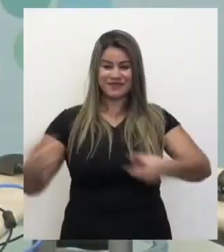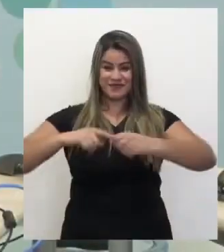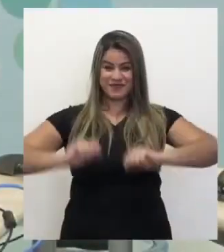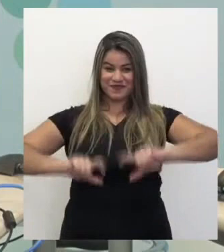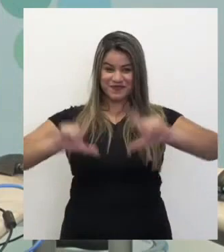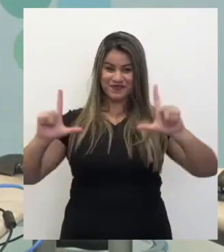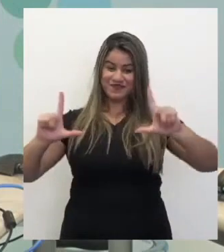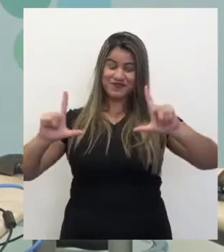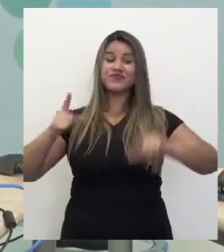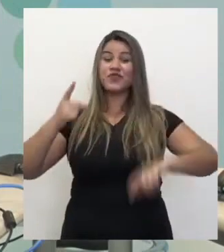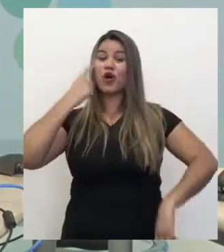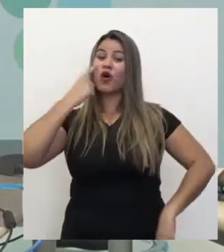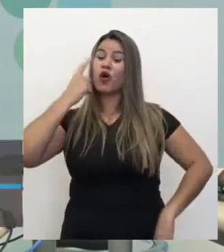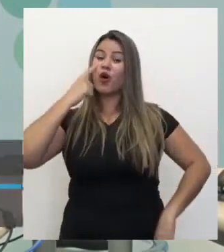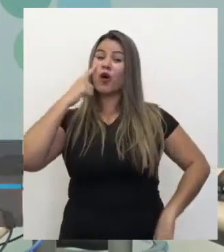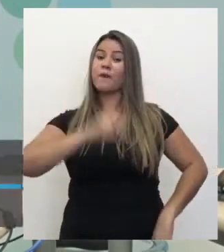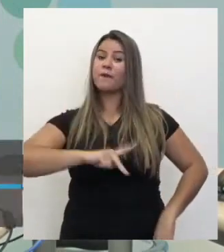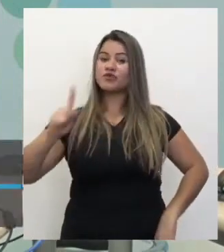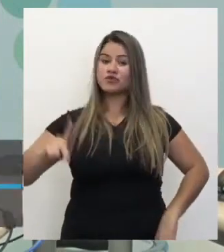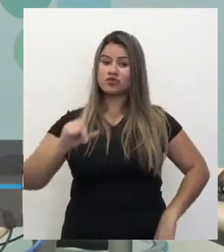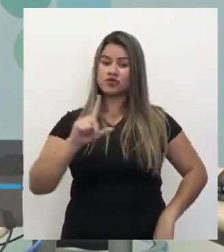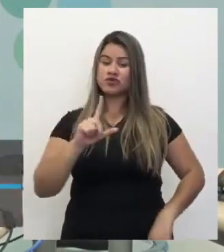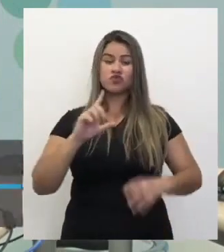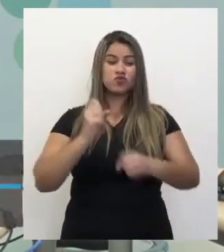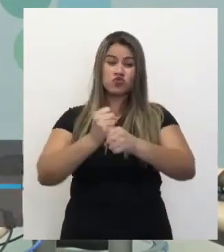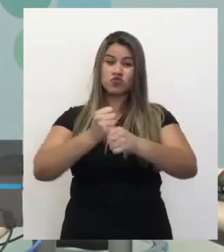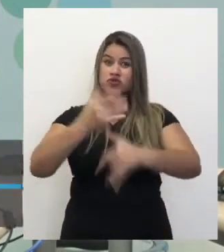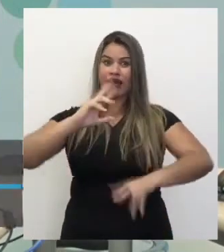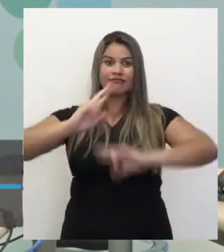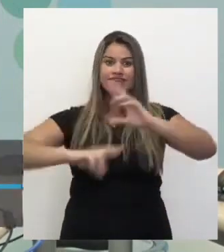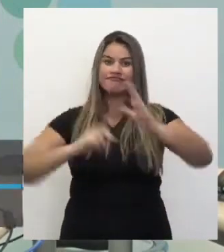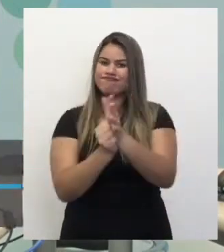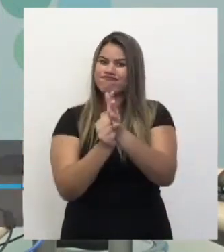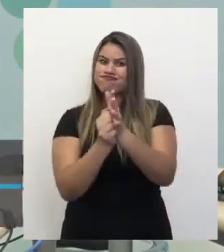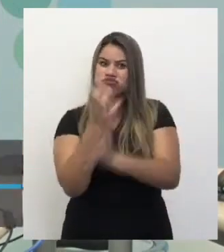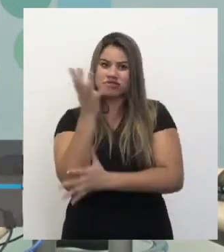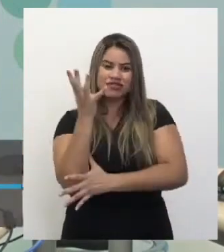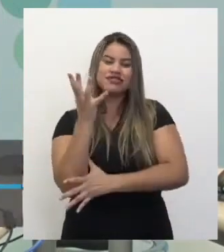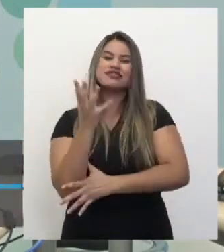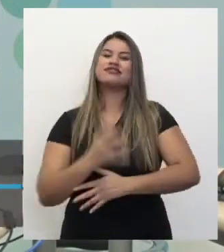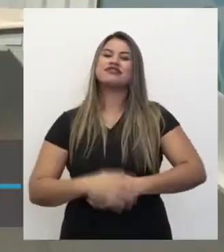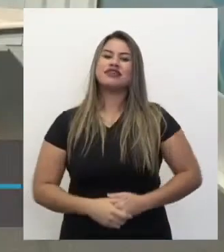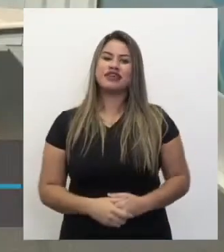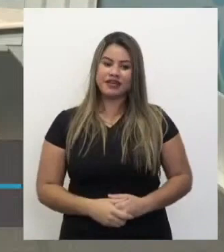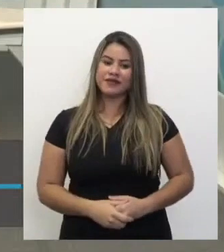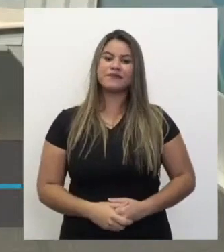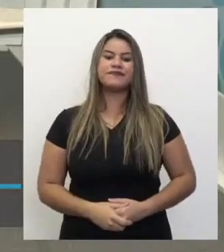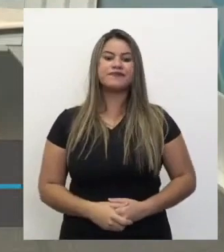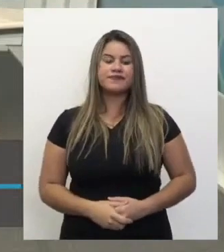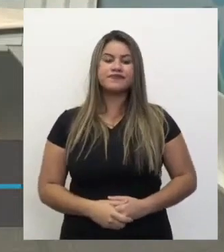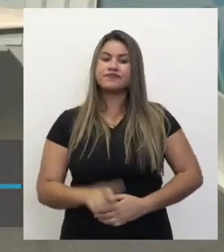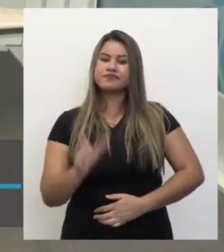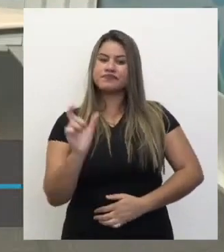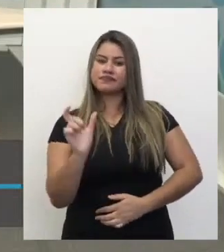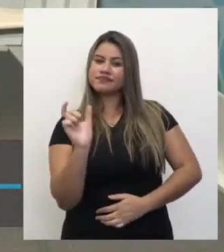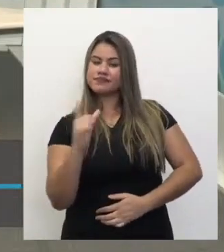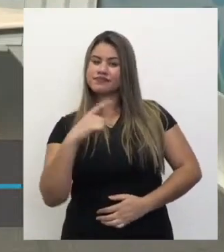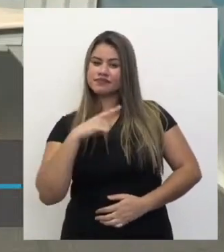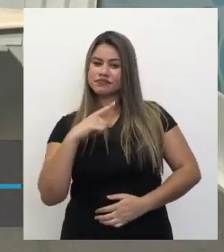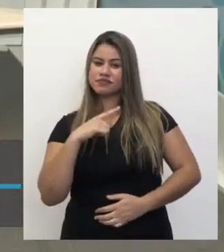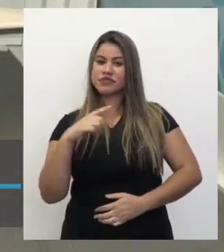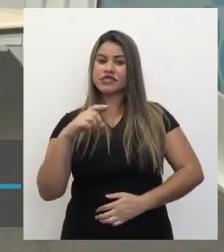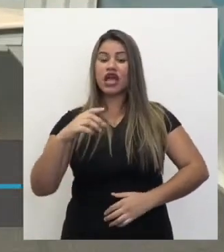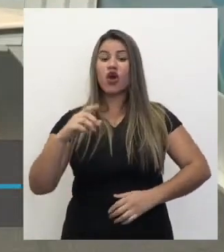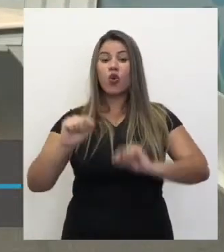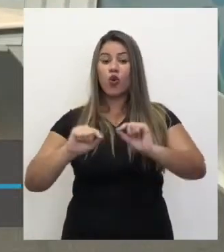Voltamos. Olha só, professora Luísa, o chat todo bombou aqui, servos, está correto? Corretíssimo, né? Então, os servos